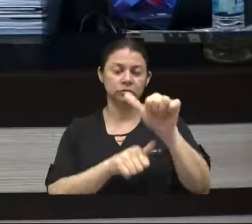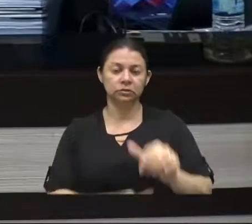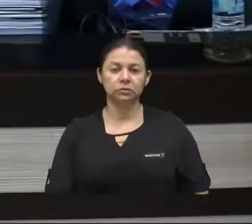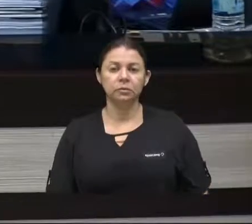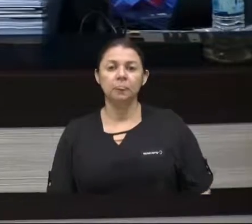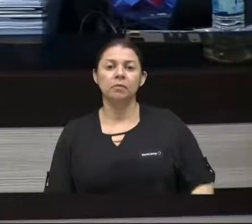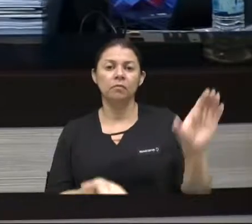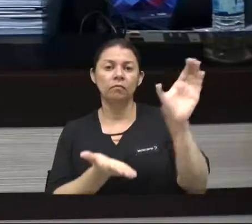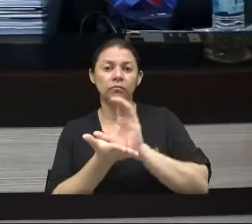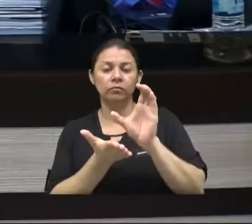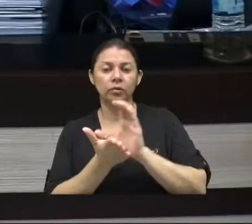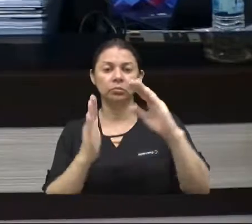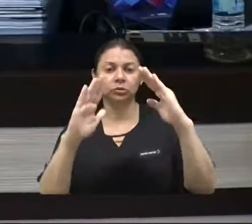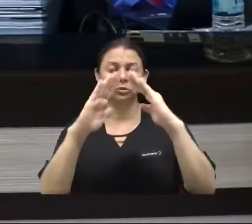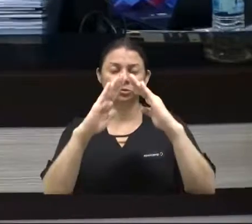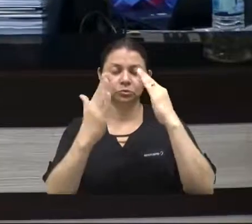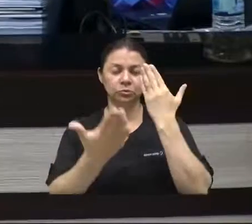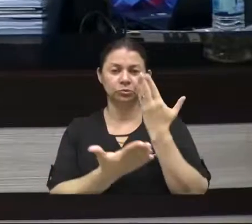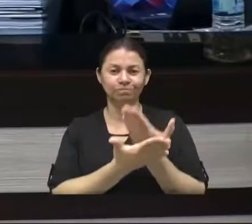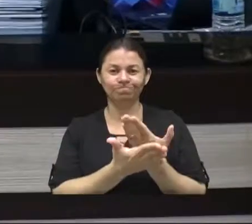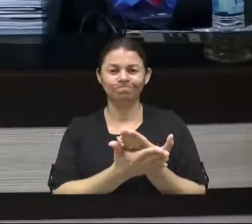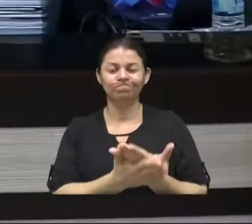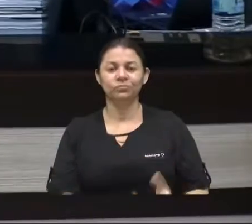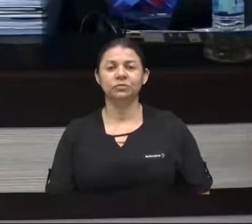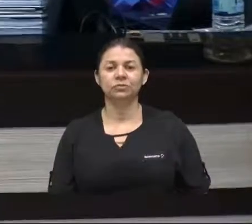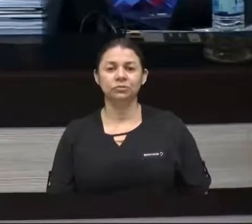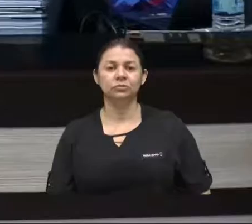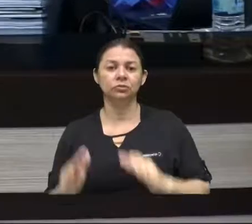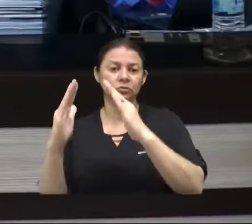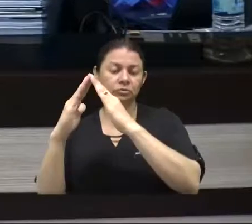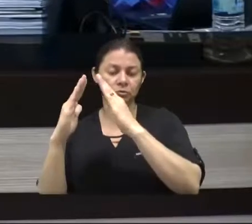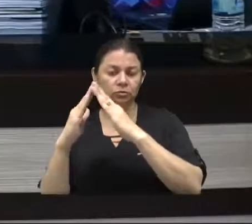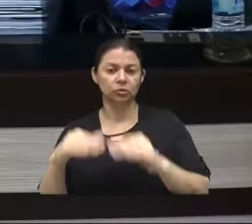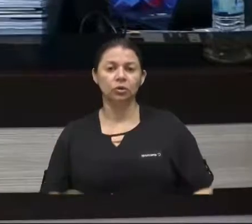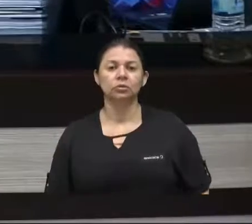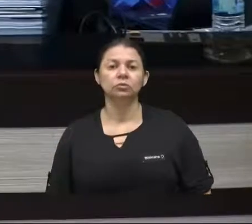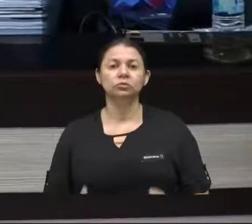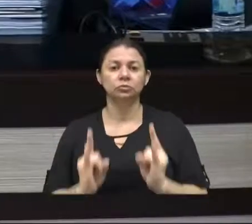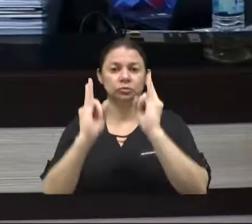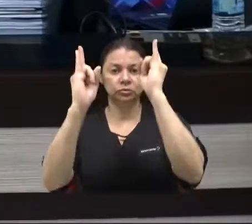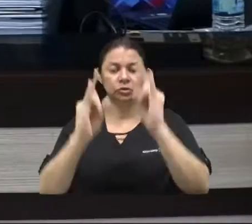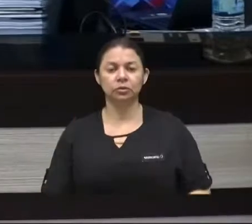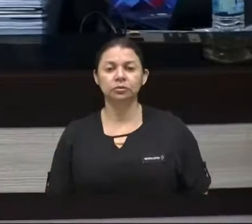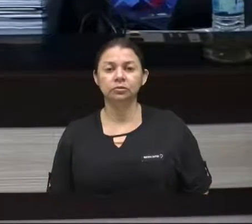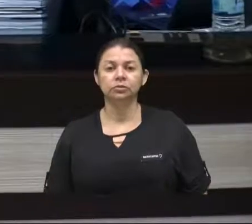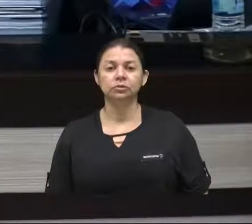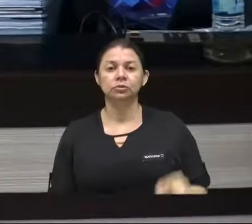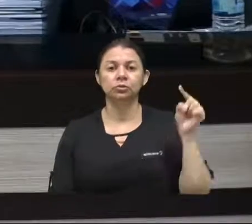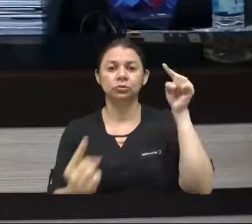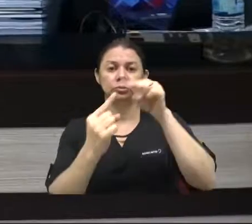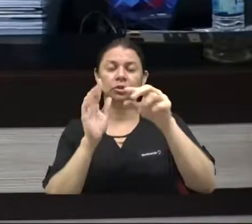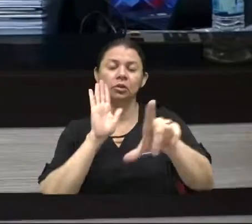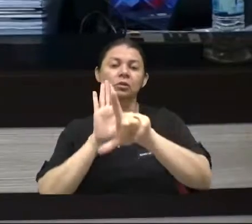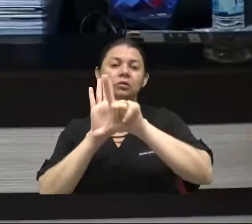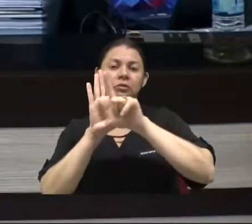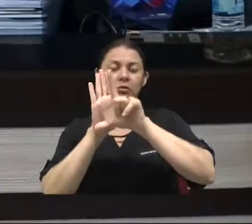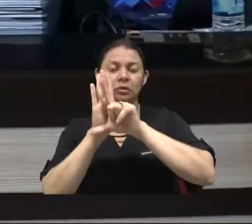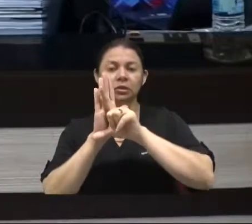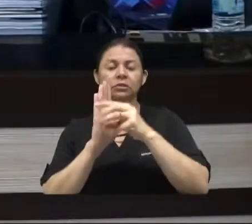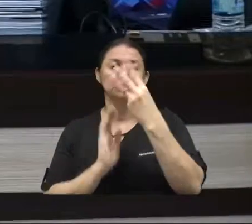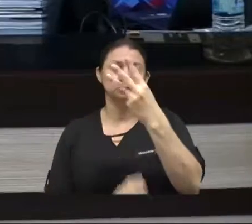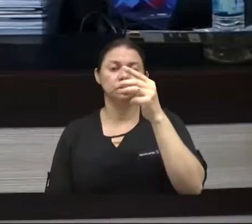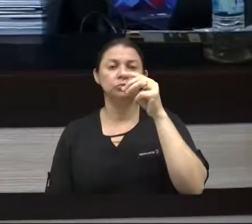lotes urbanizados, embriões e financiamentos firmados por beneficiários de imóveis objetos da Lei 3.126, de 13 de julho